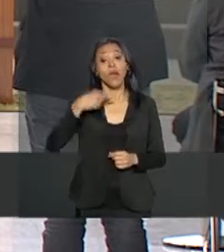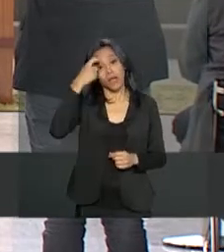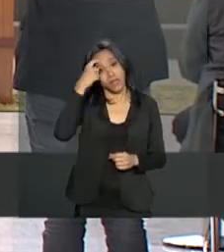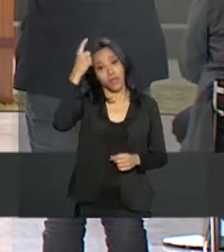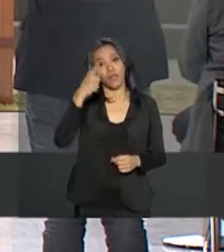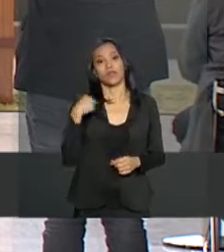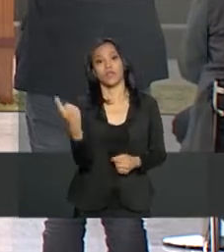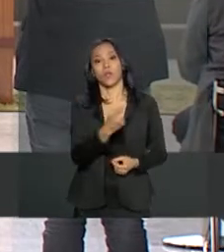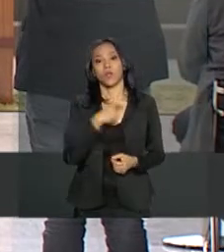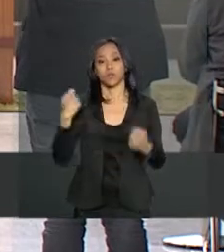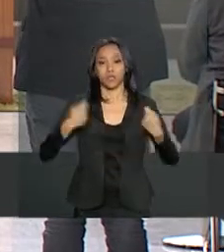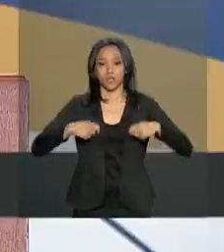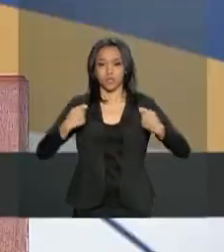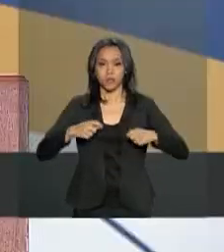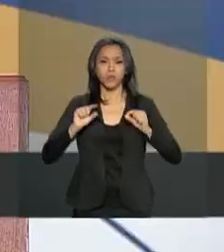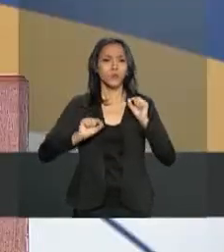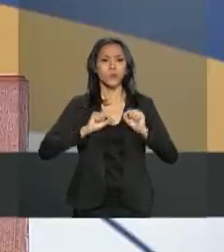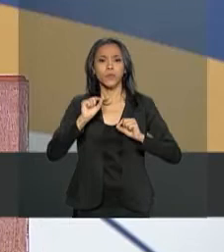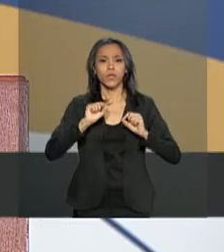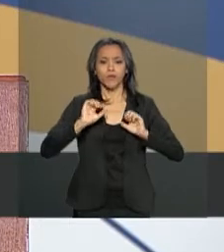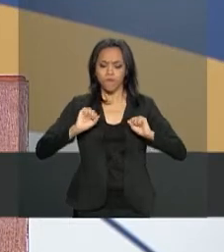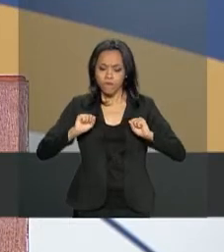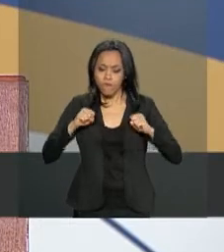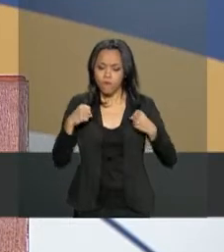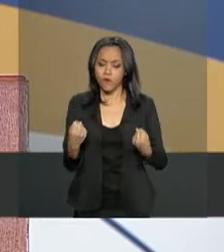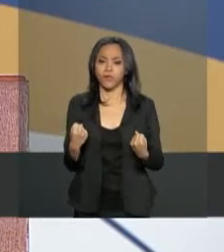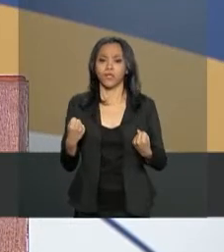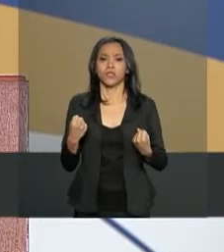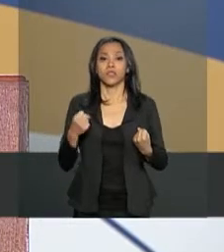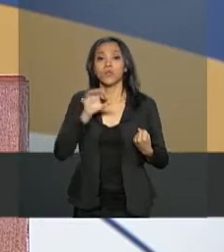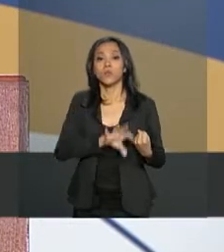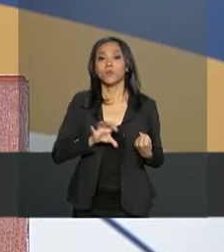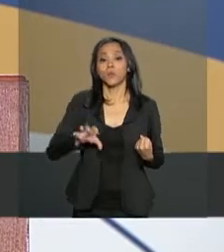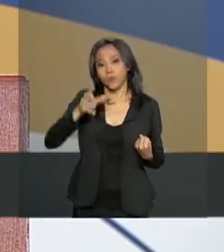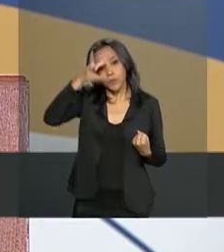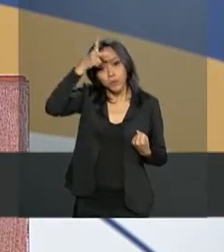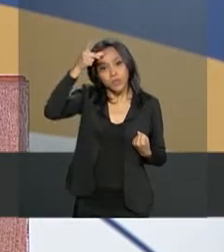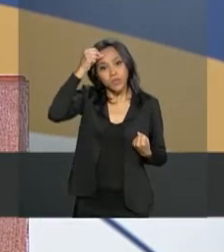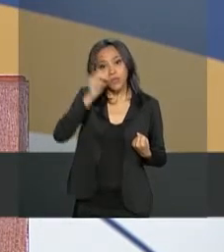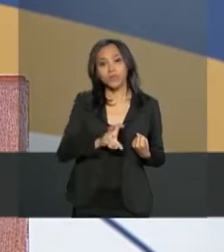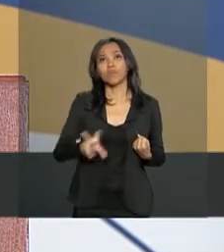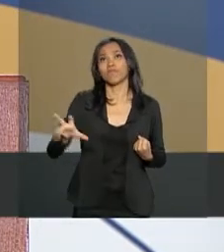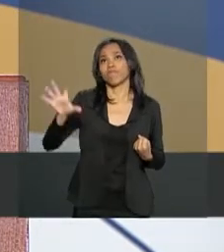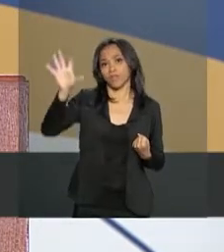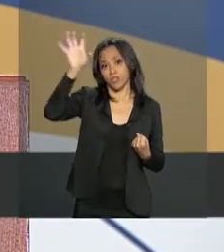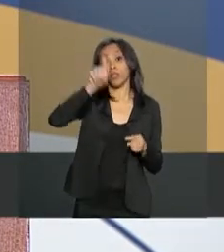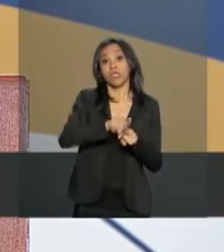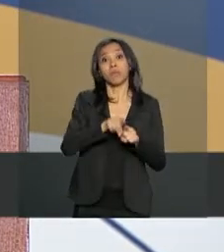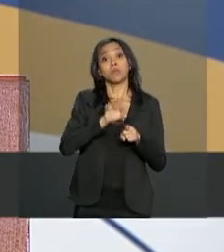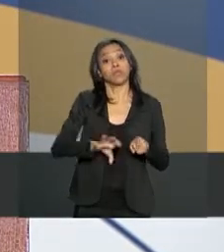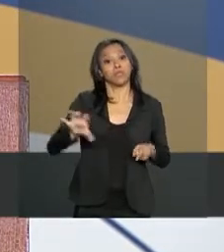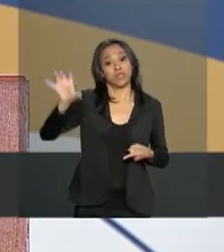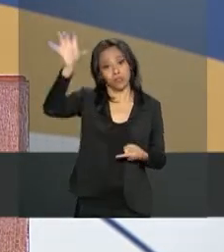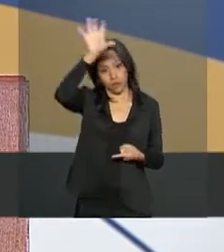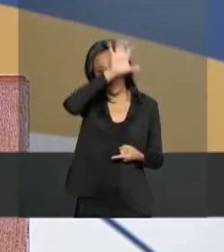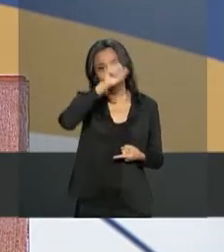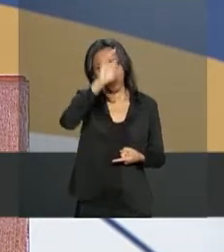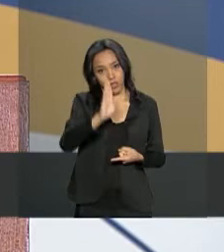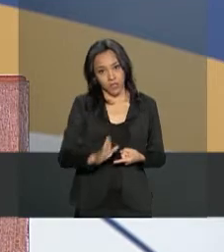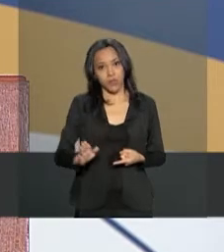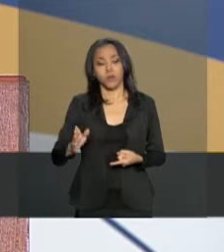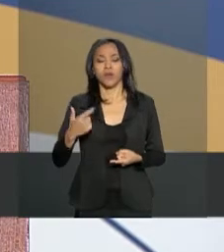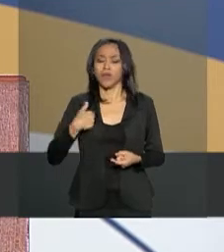precisamos fortalecer os municípios brasileiros e os estados brasileiros eu digo sempre